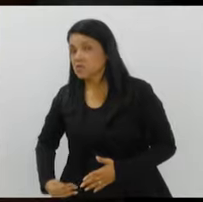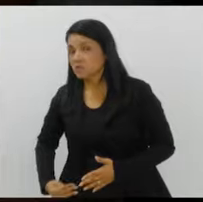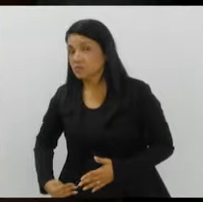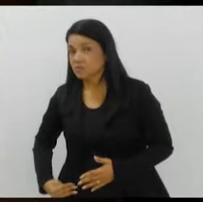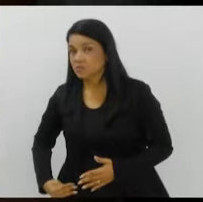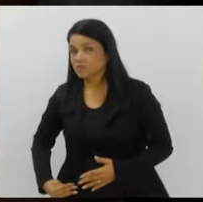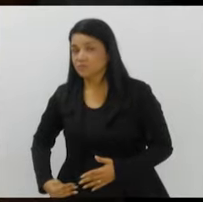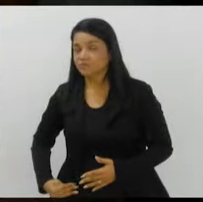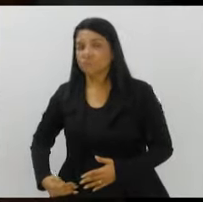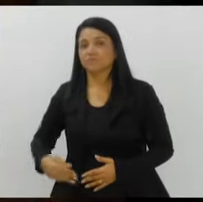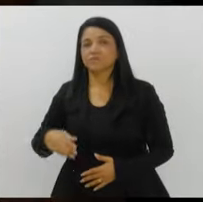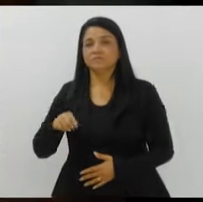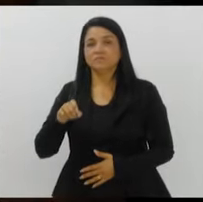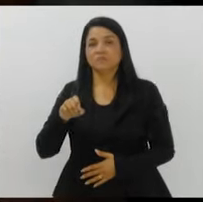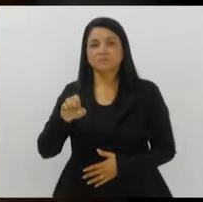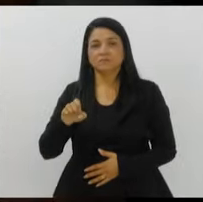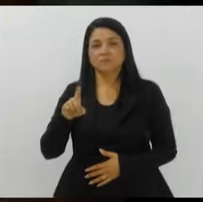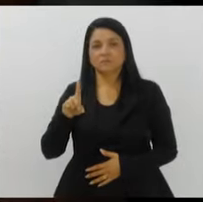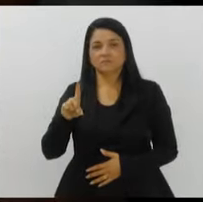o ministro Edson Fachin,